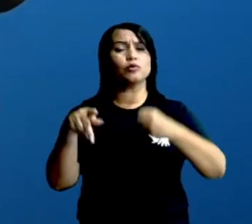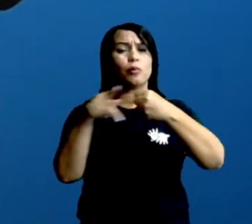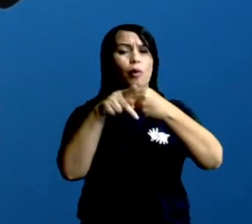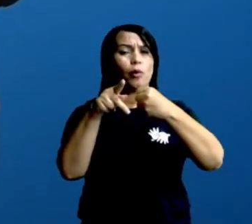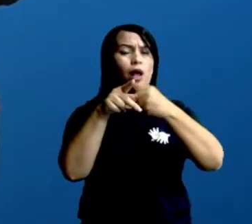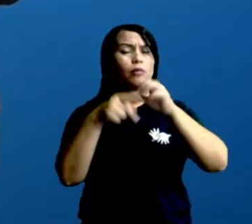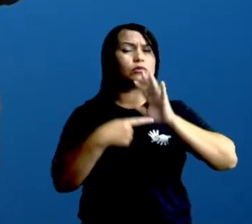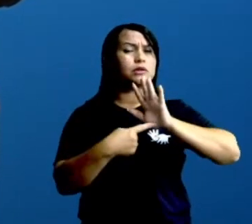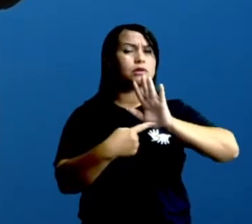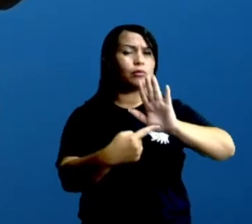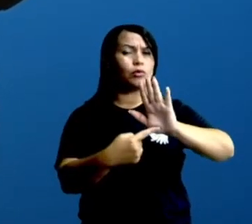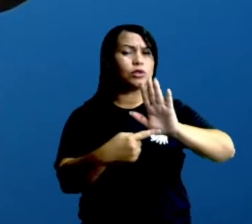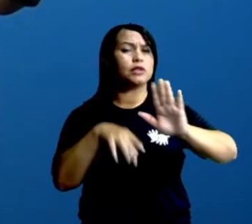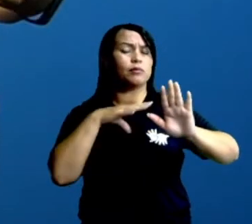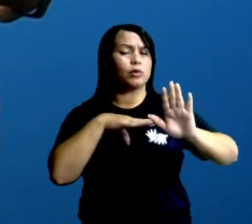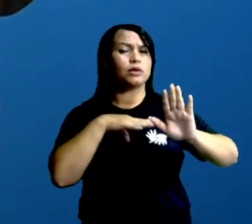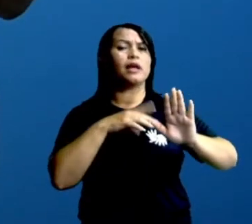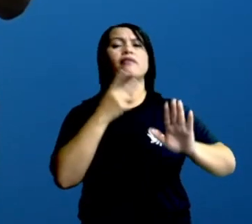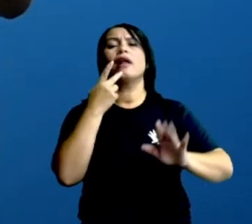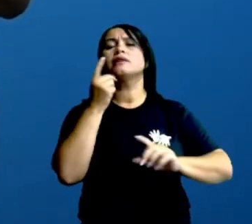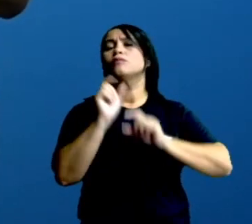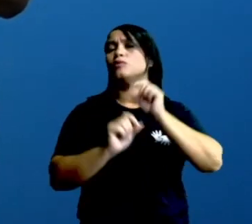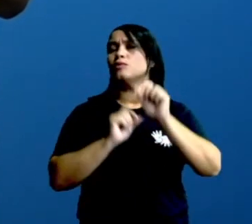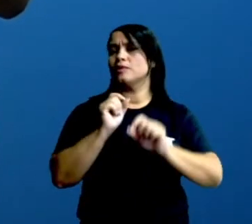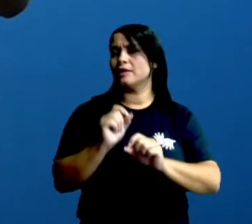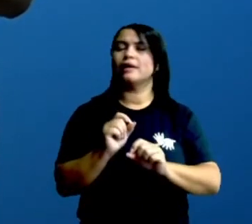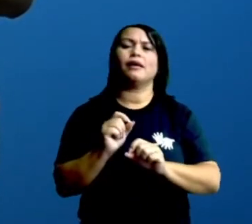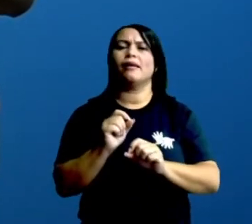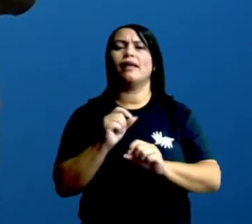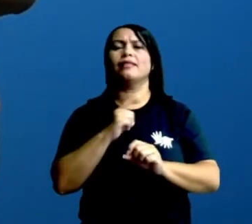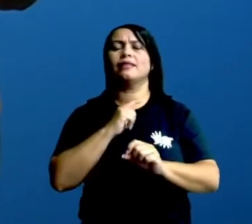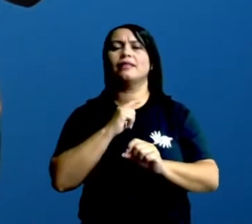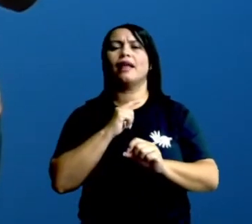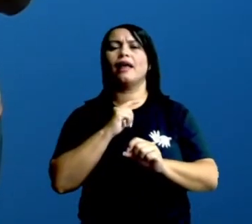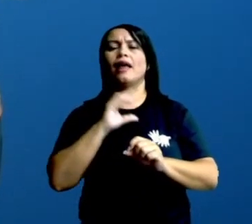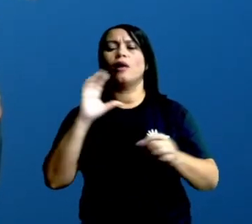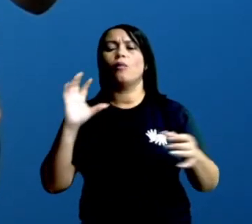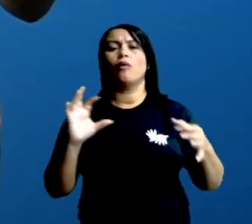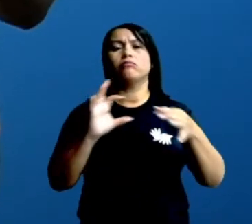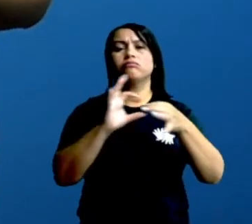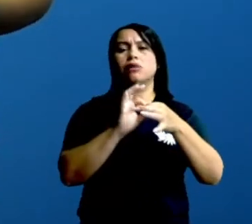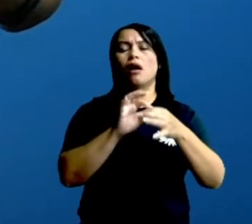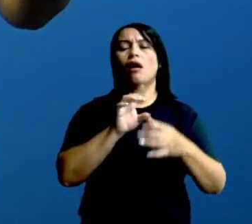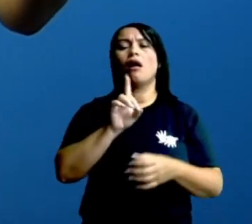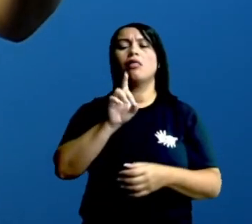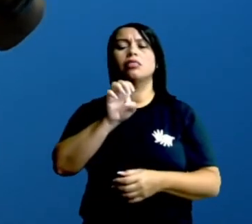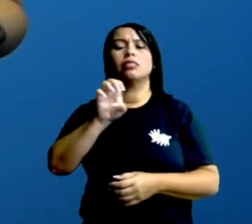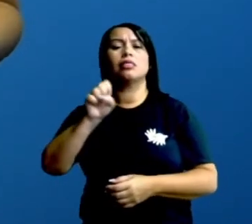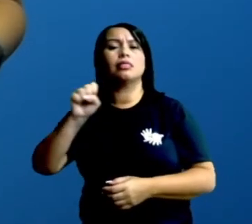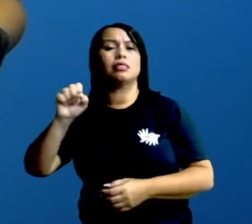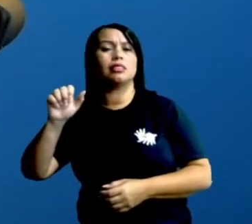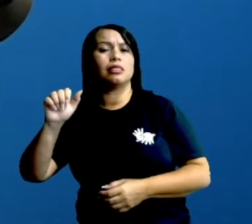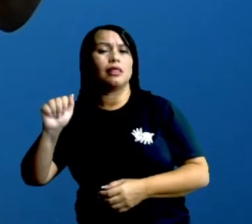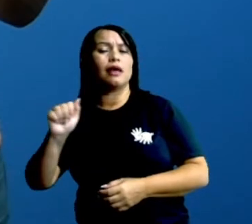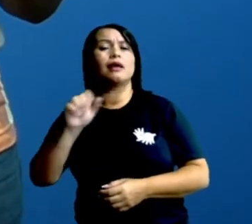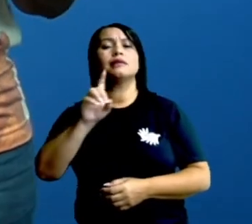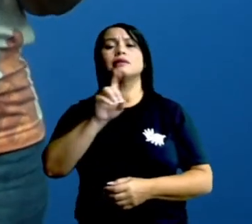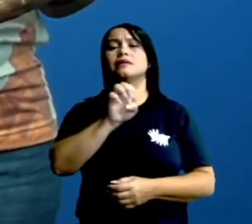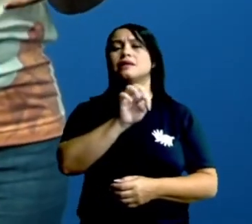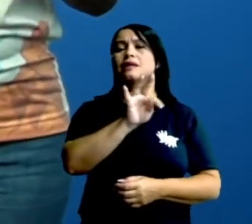pronomes demonstrativos, a gente faz a contração dele com a preposição. Desse, daquele,